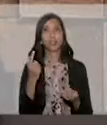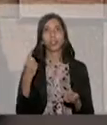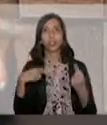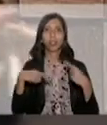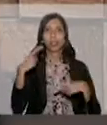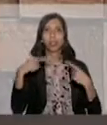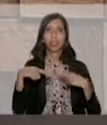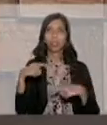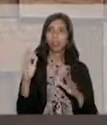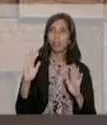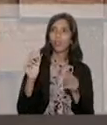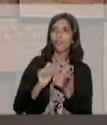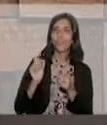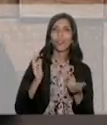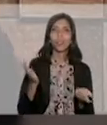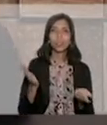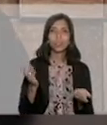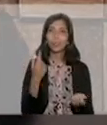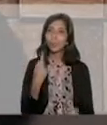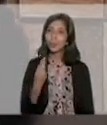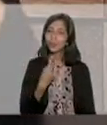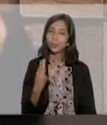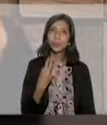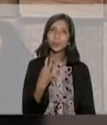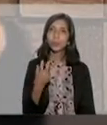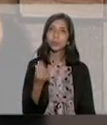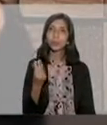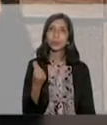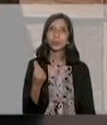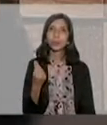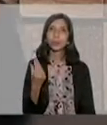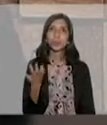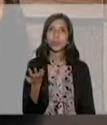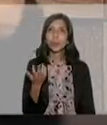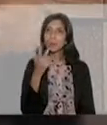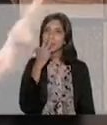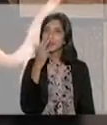isso. Não, deixa que eu escrevo. A gente é muito